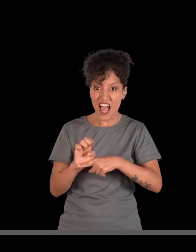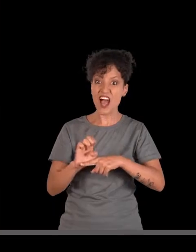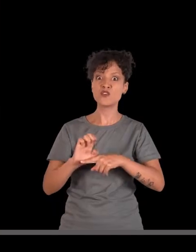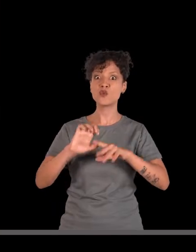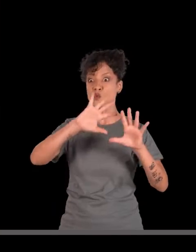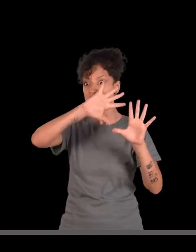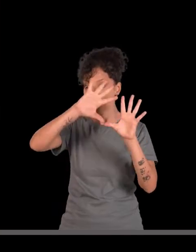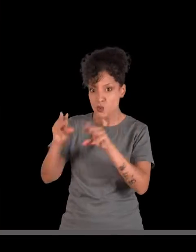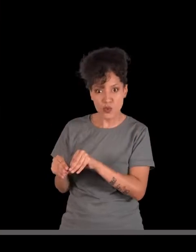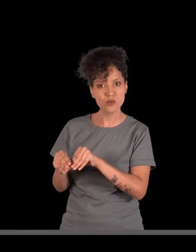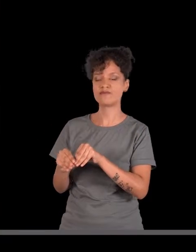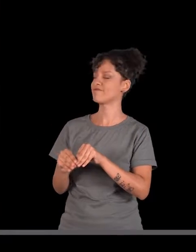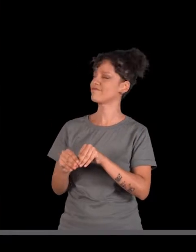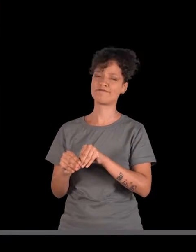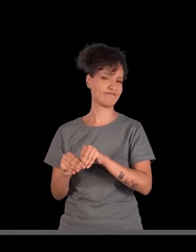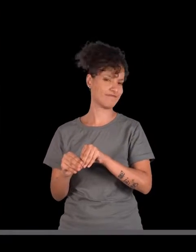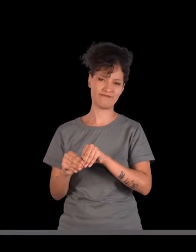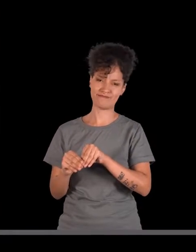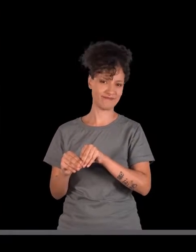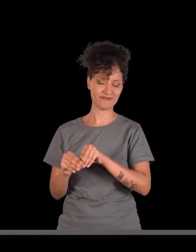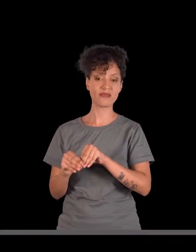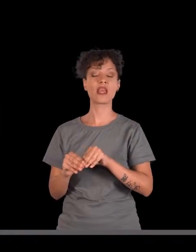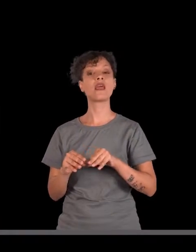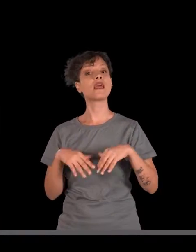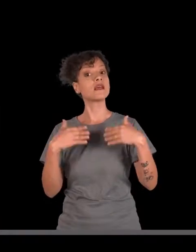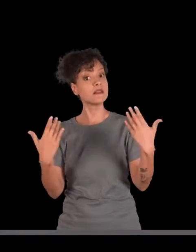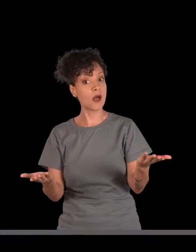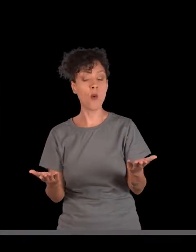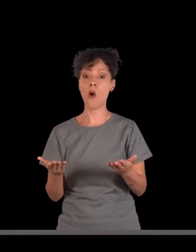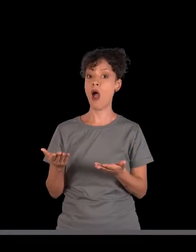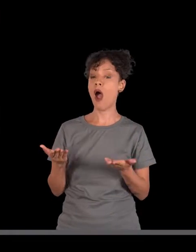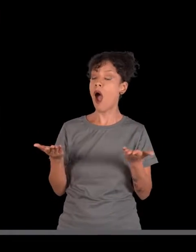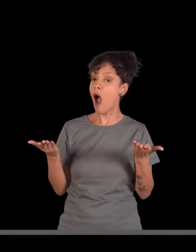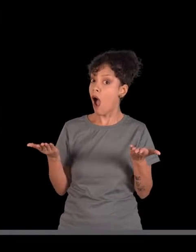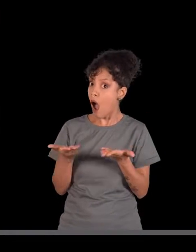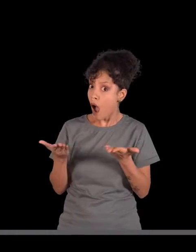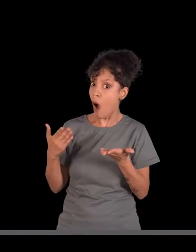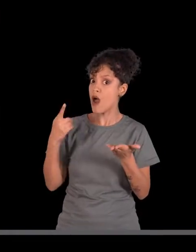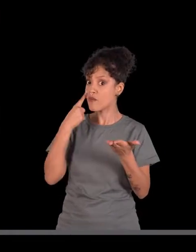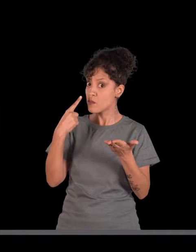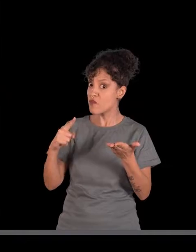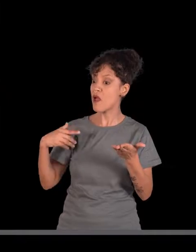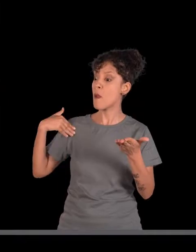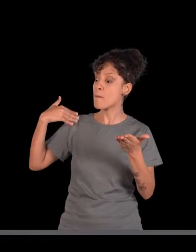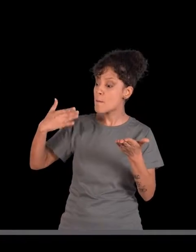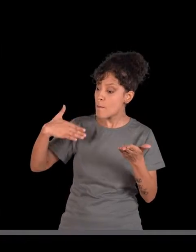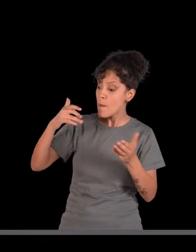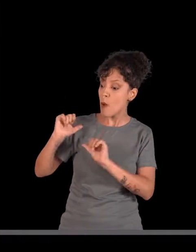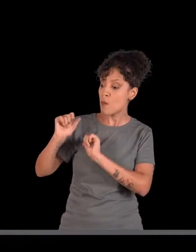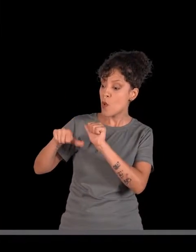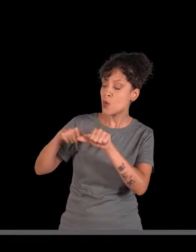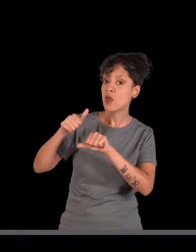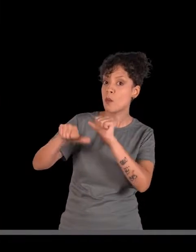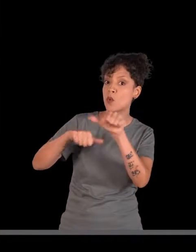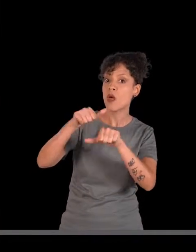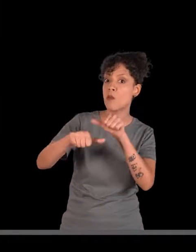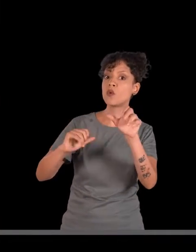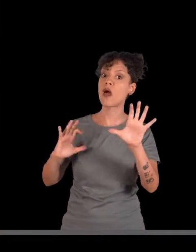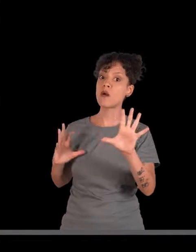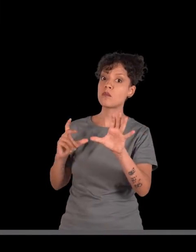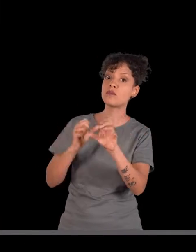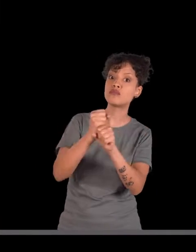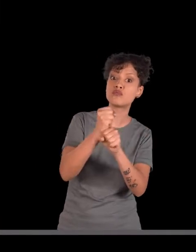todo esse território na sua origem, certo? Então, nós vamos ter muitas mudanças com o passar